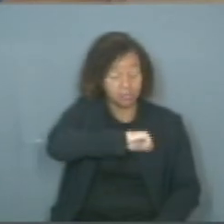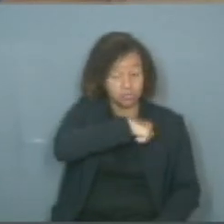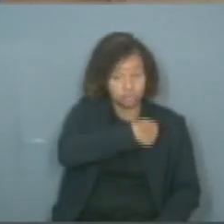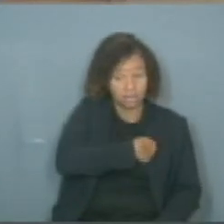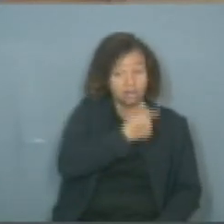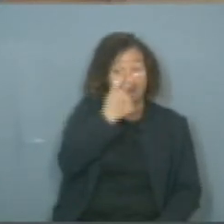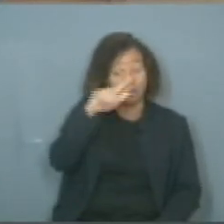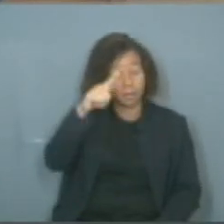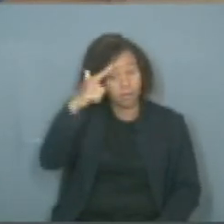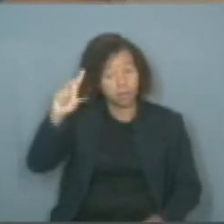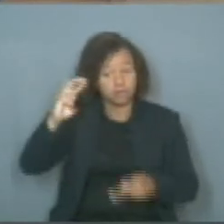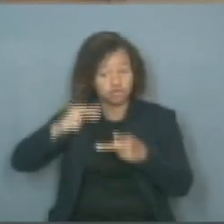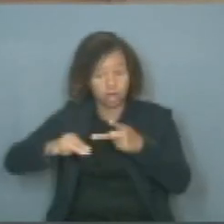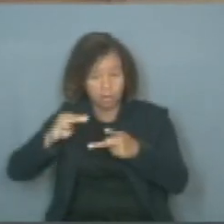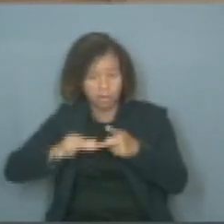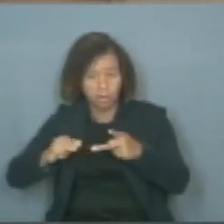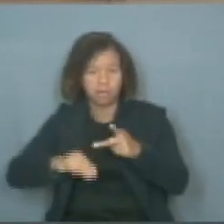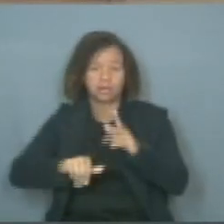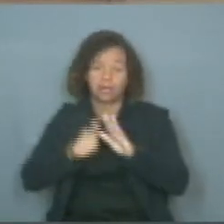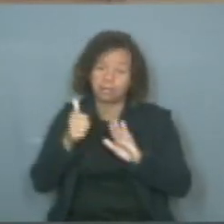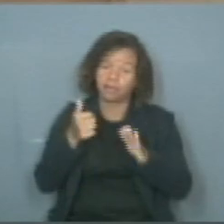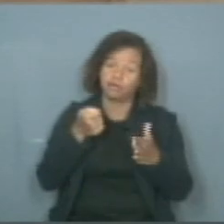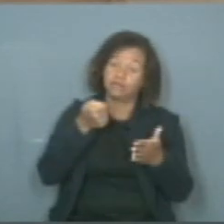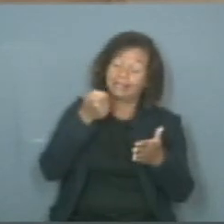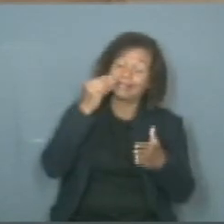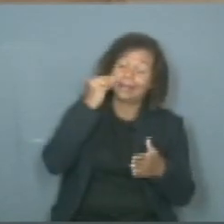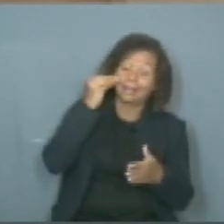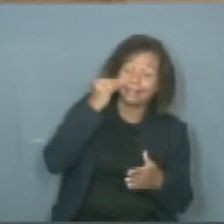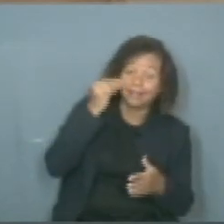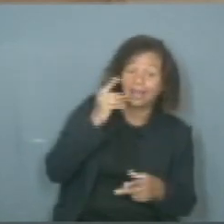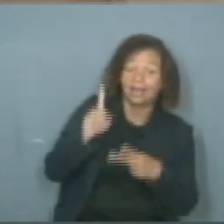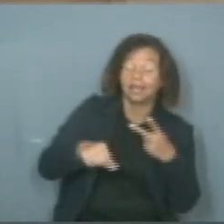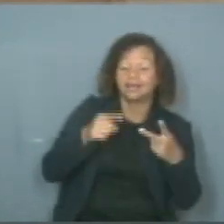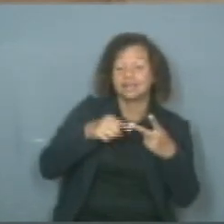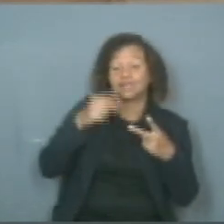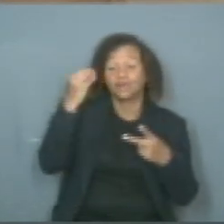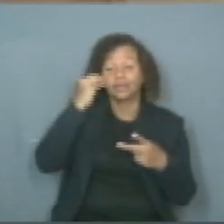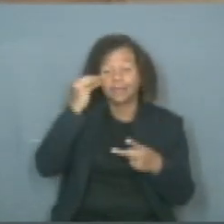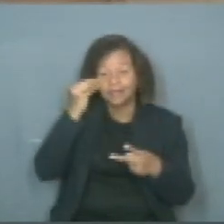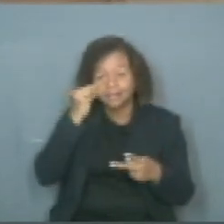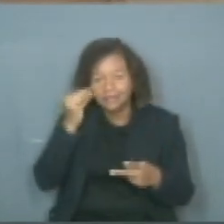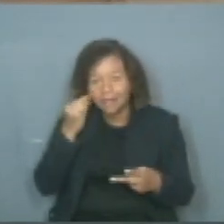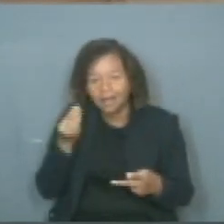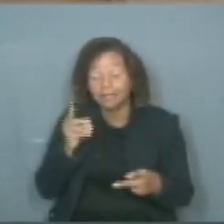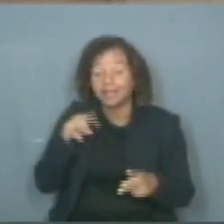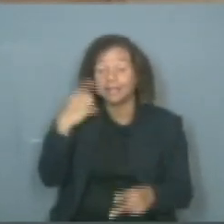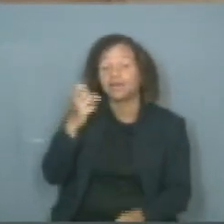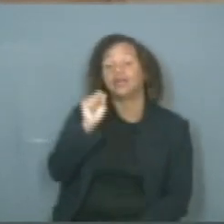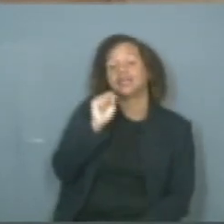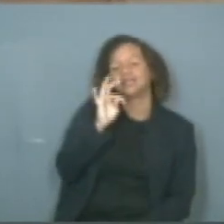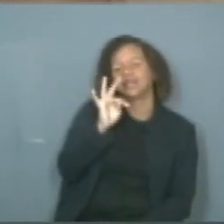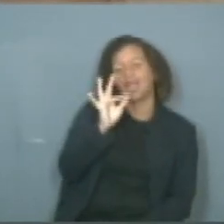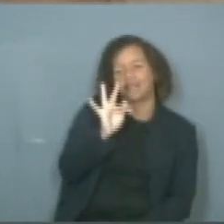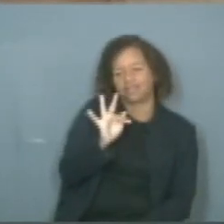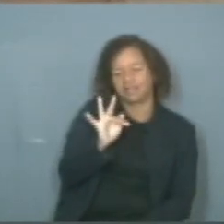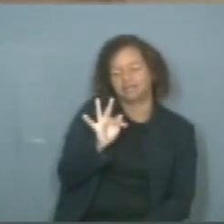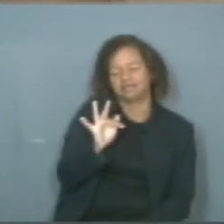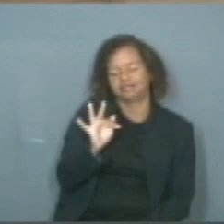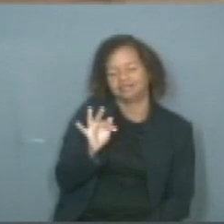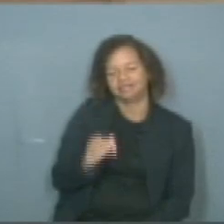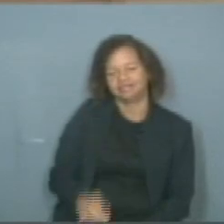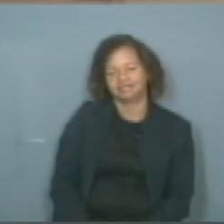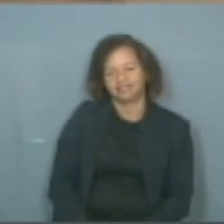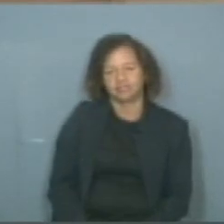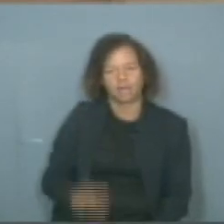Ministério Público, depois a uma primeira instância, depois a uma segunda instância, depois ao STF.